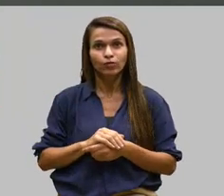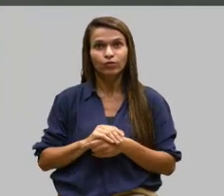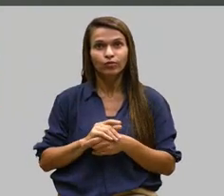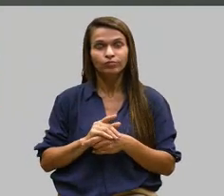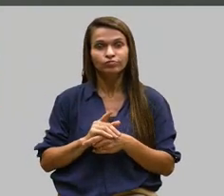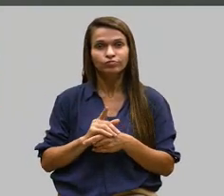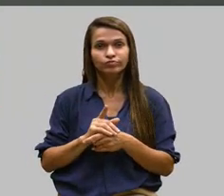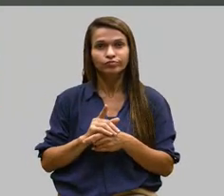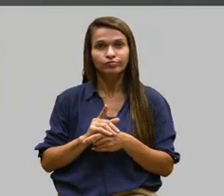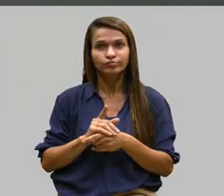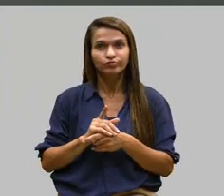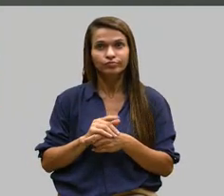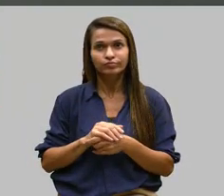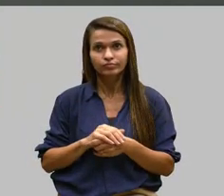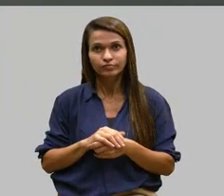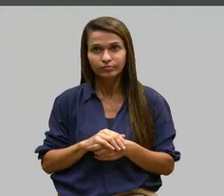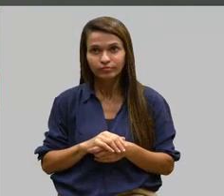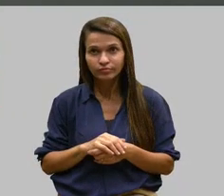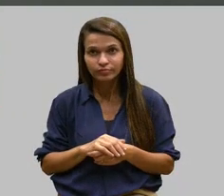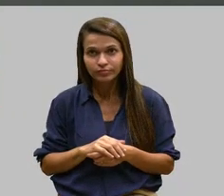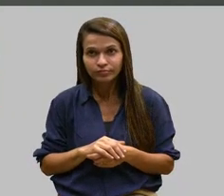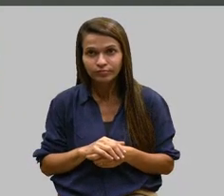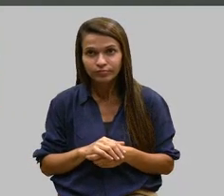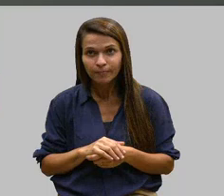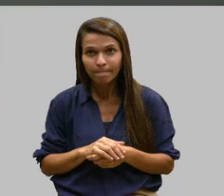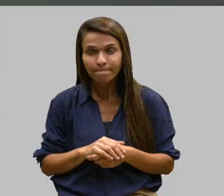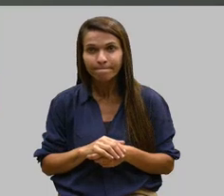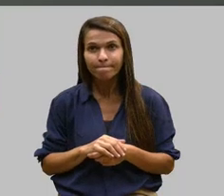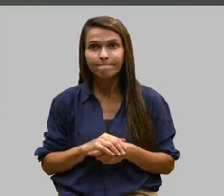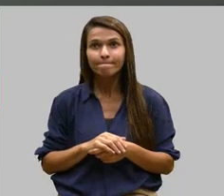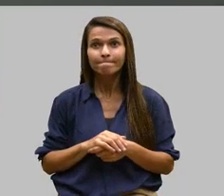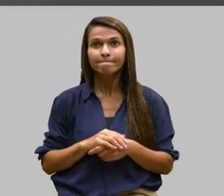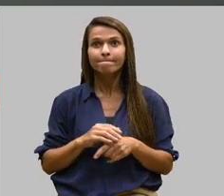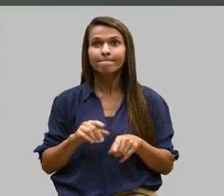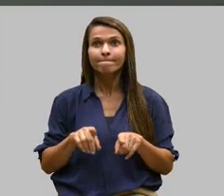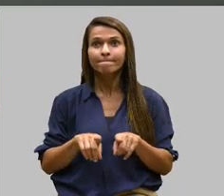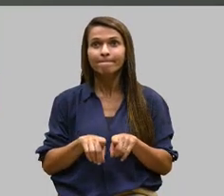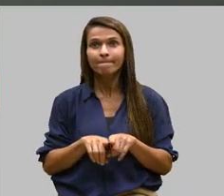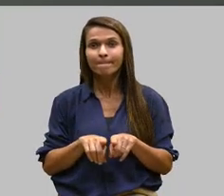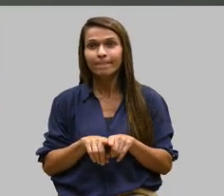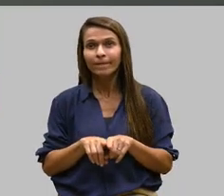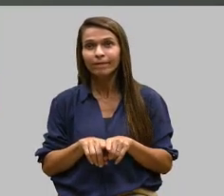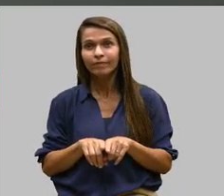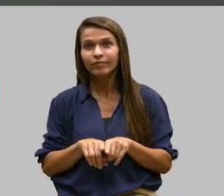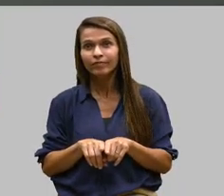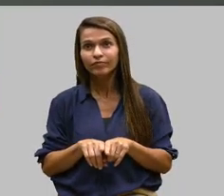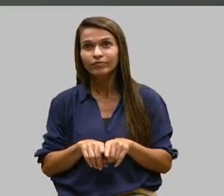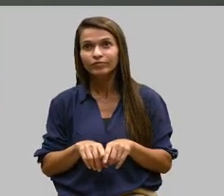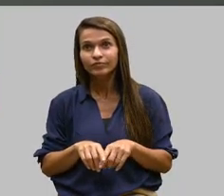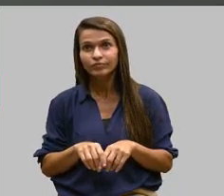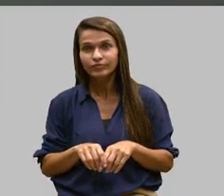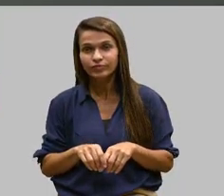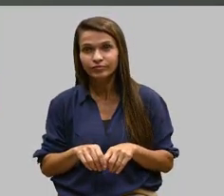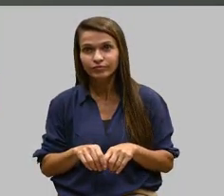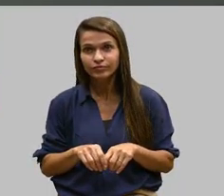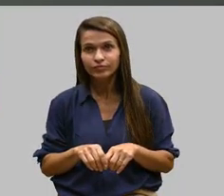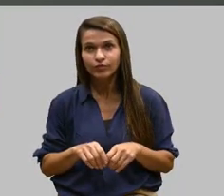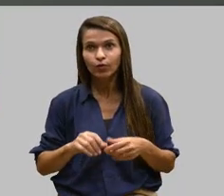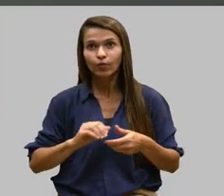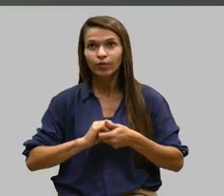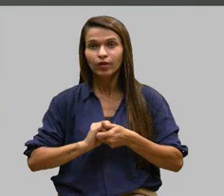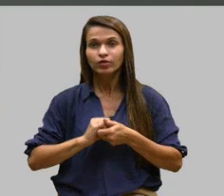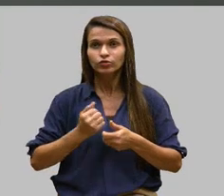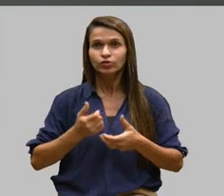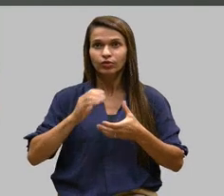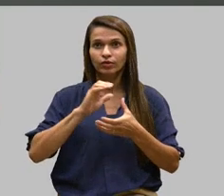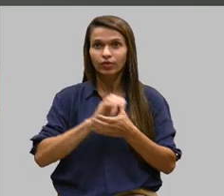grego também parabéns pela iniciativa e eu também gostaria de fazer minha outra apresentação eu sou Jarbas sou casado